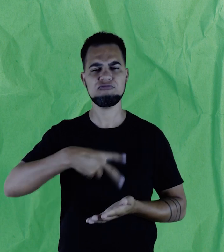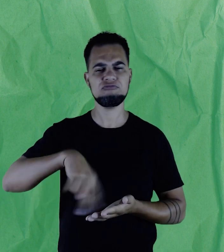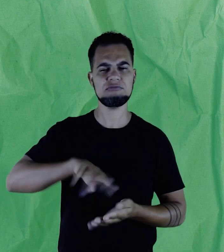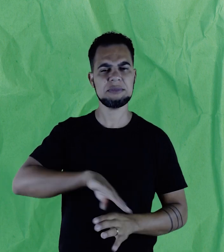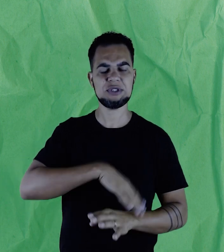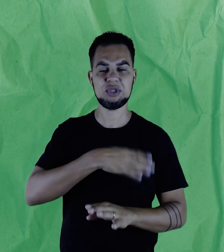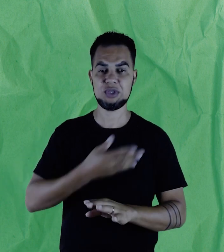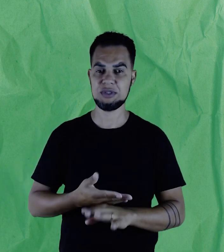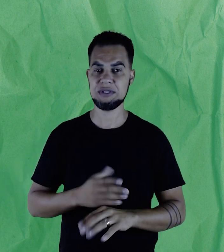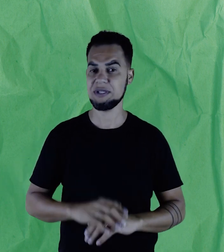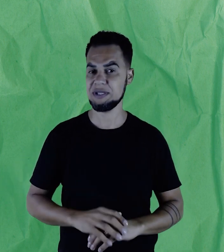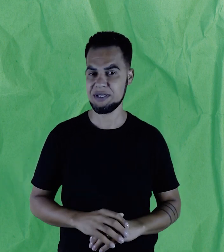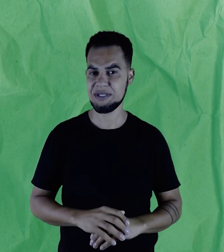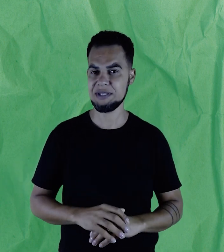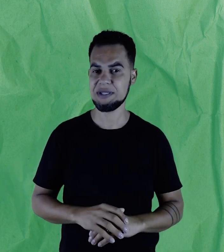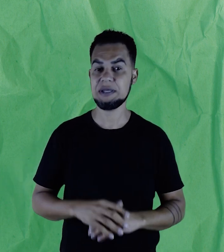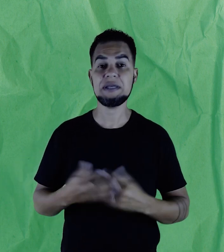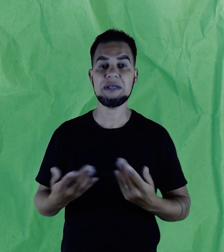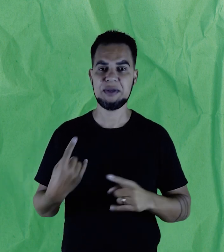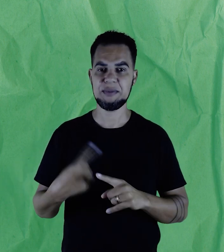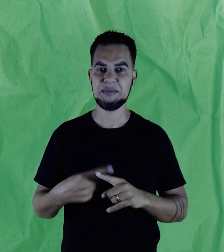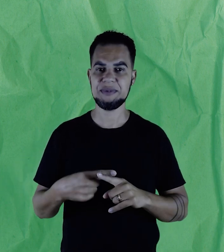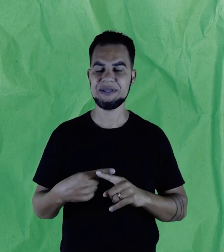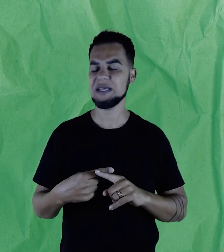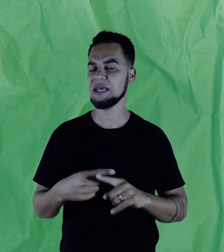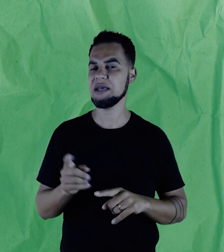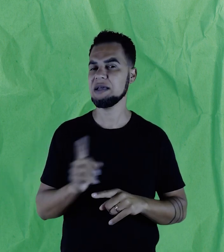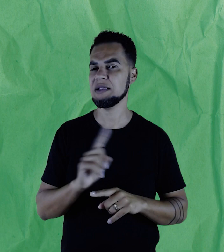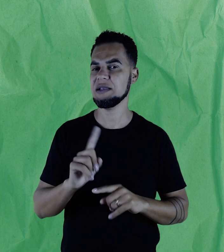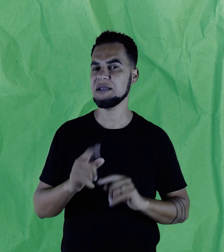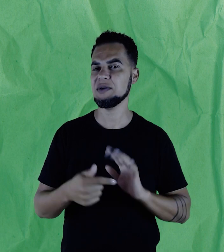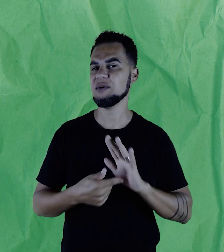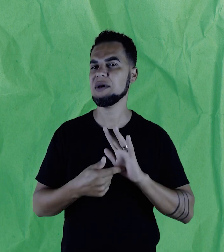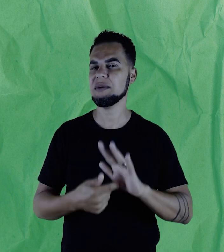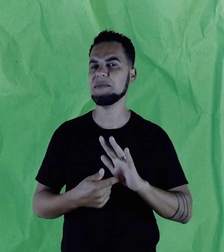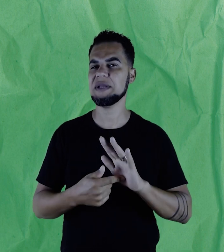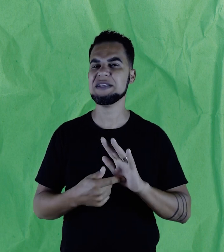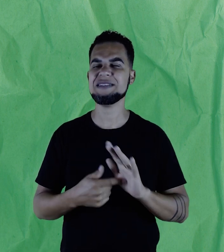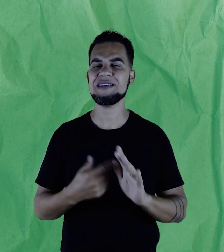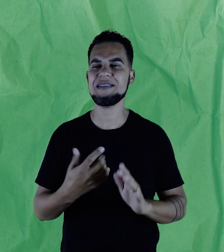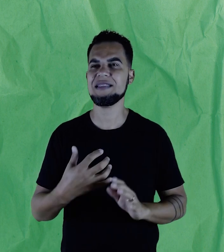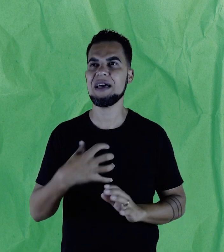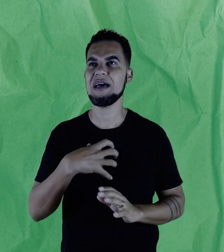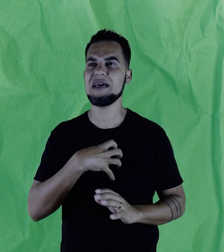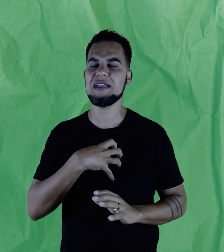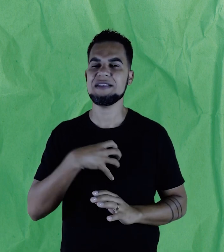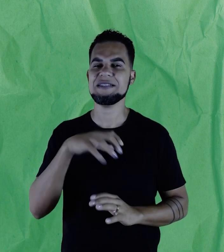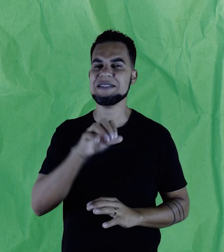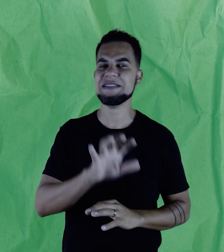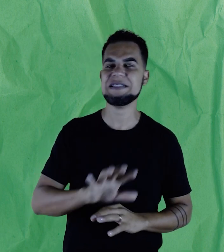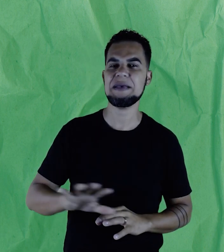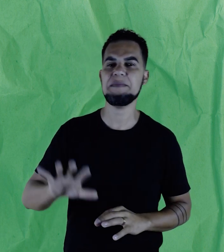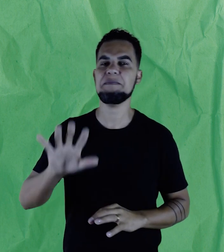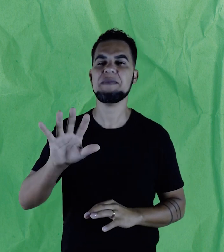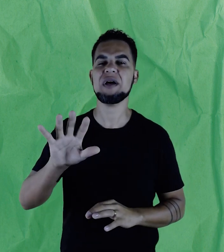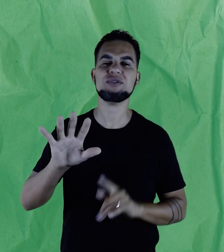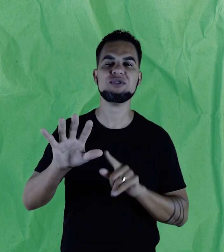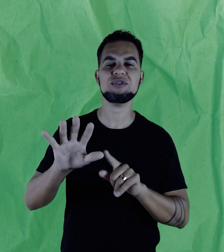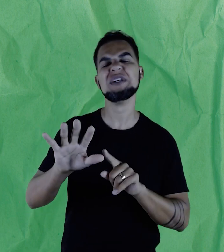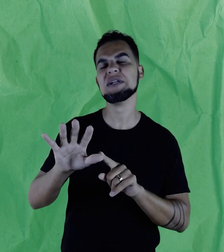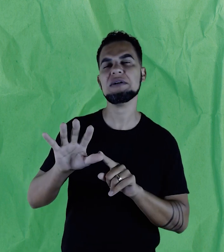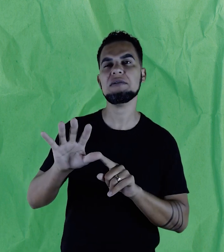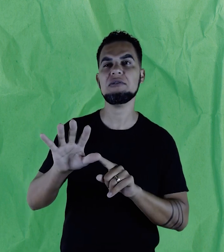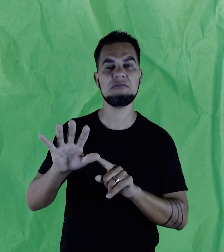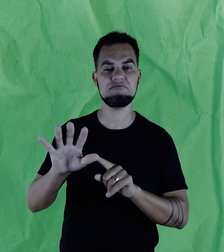si. Ele não apresenta uma alteração semântica, né? Ou seja, ele expressa exatamente